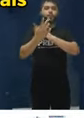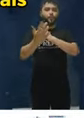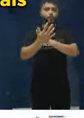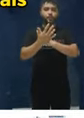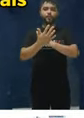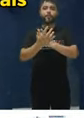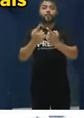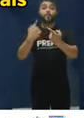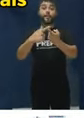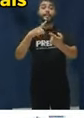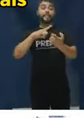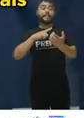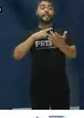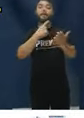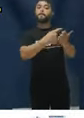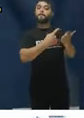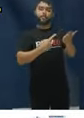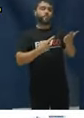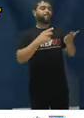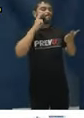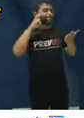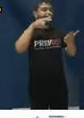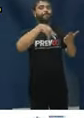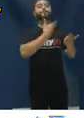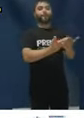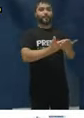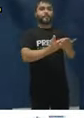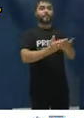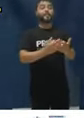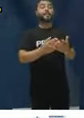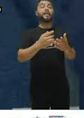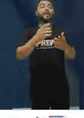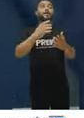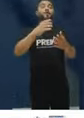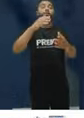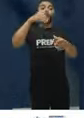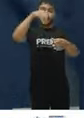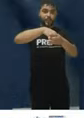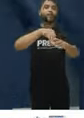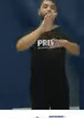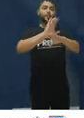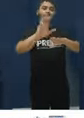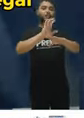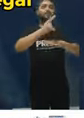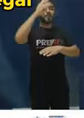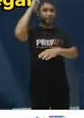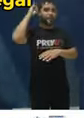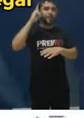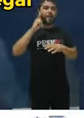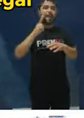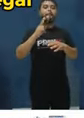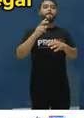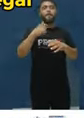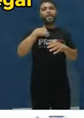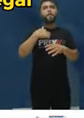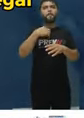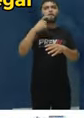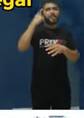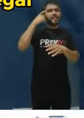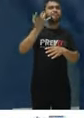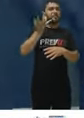com apostila e tudo mais, foi lá que eu decidi que eu queria ser professor. Porque eu tinha um professor de história que eu achava muito